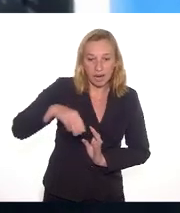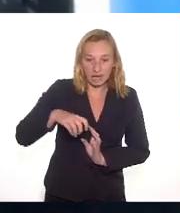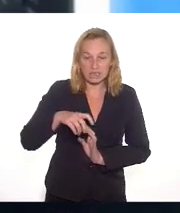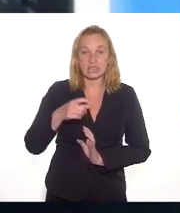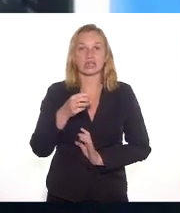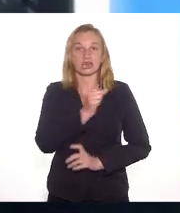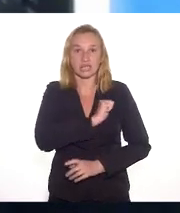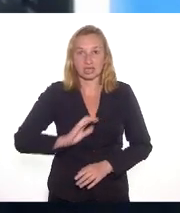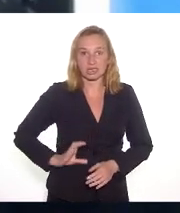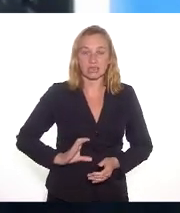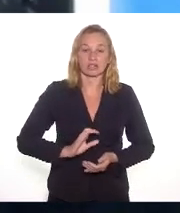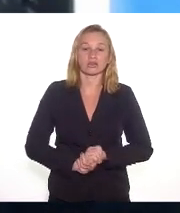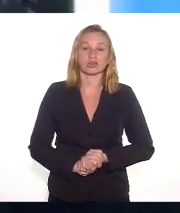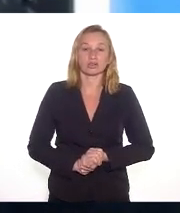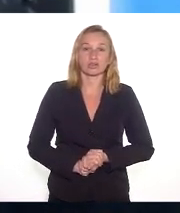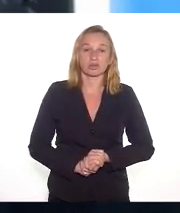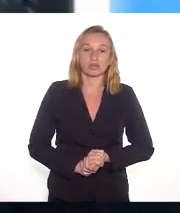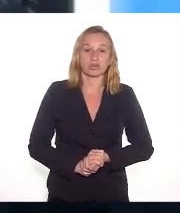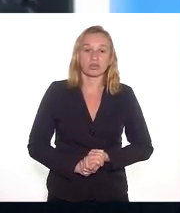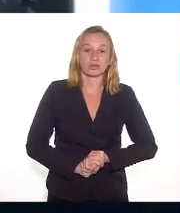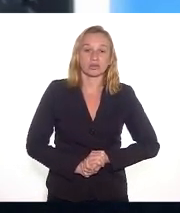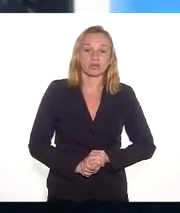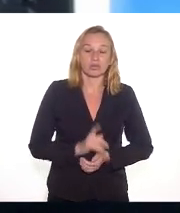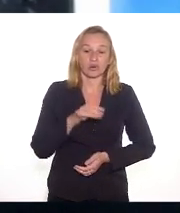André Siciliano,